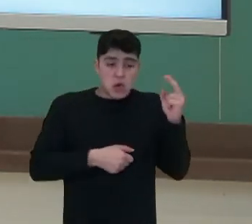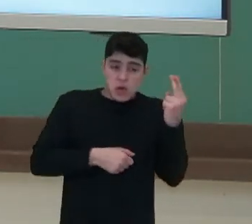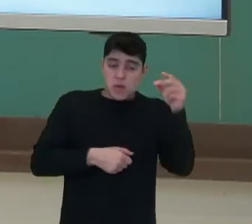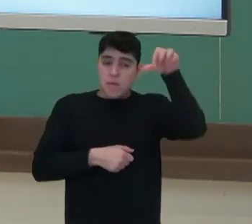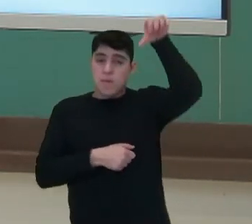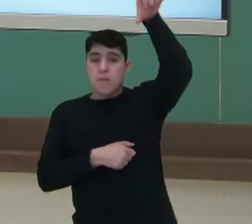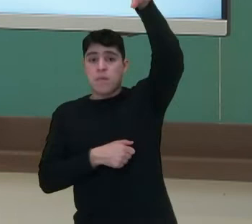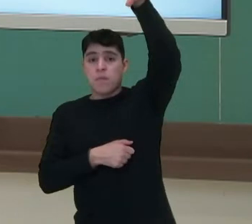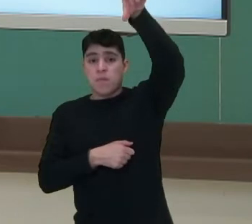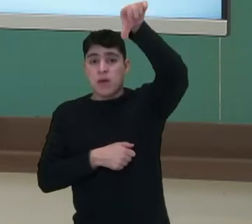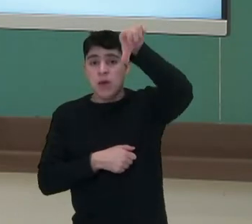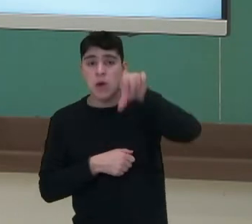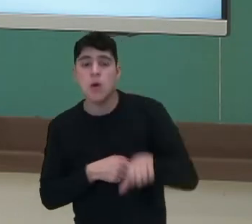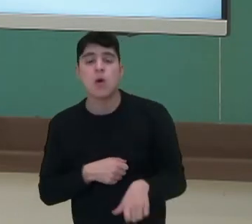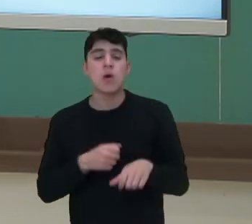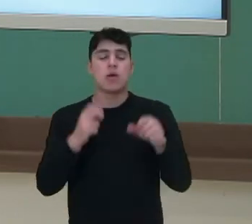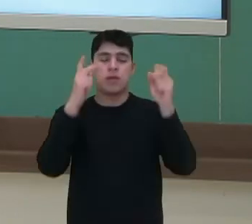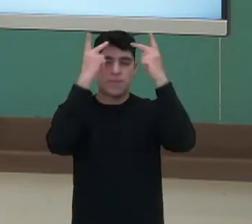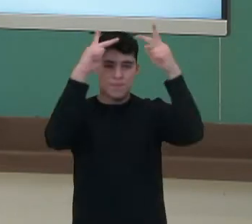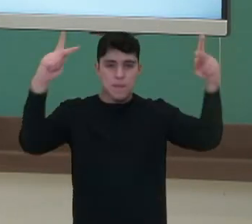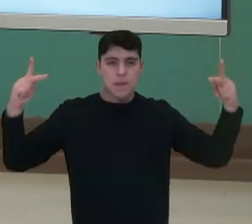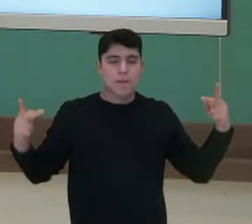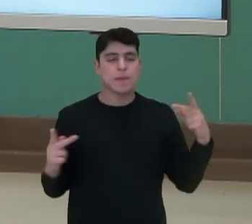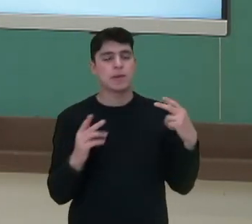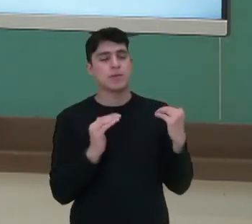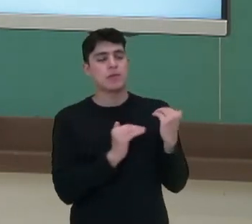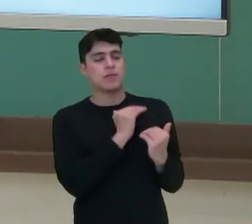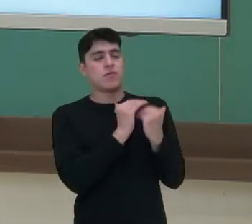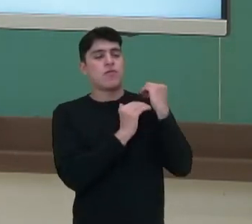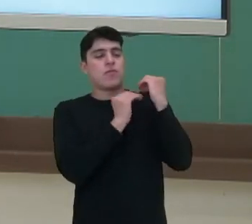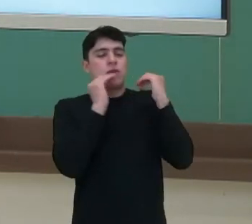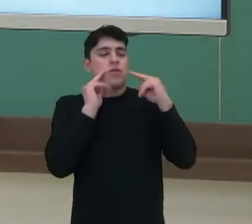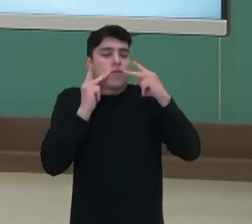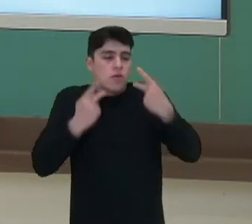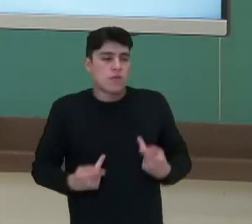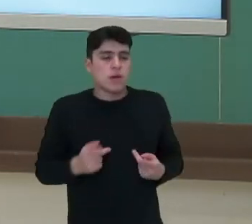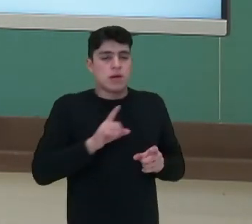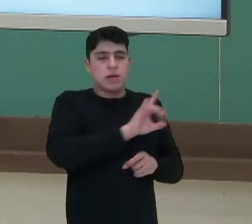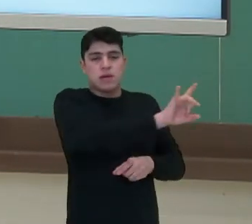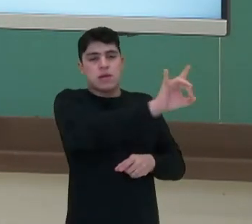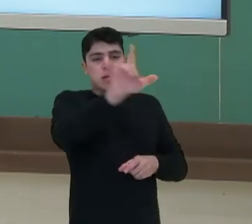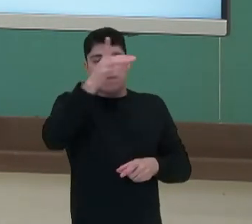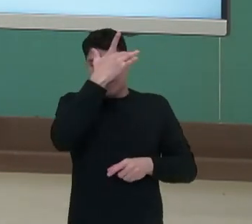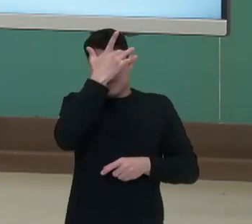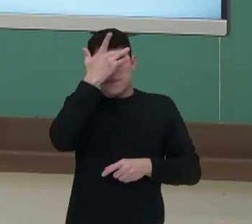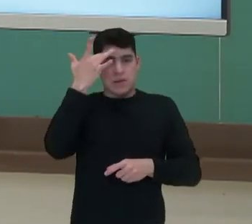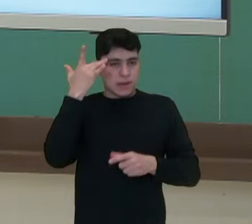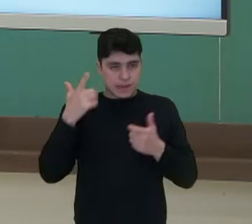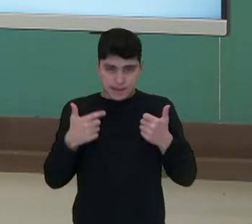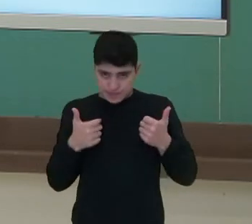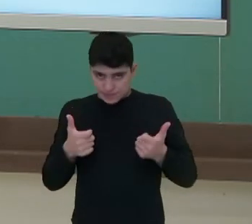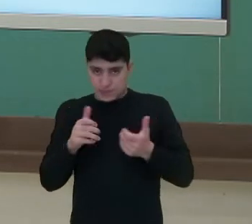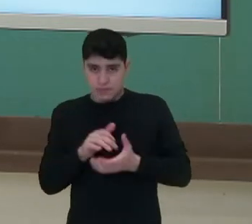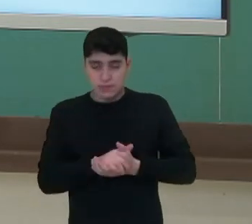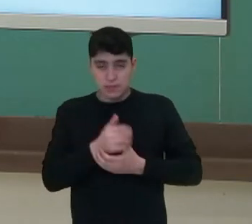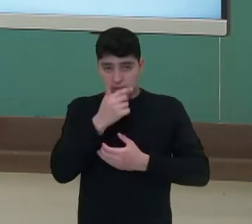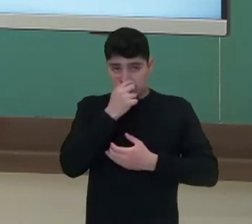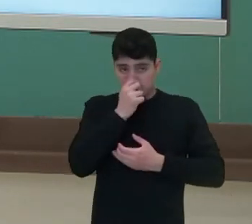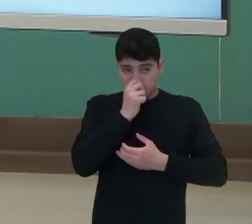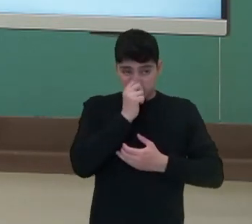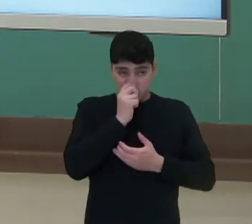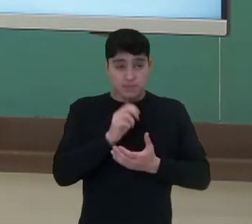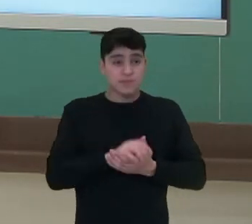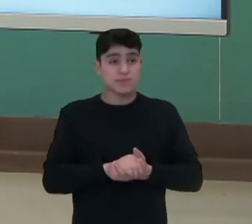né? O seu desenvolvimento humano de modo geral, ok? Muito bem. Vamos analisar aqui então